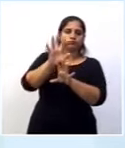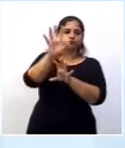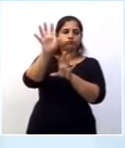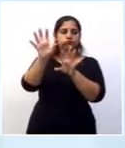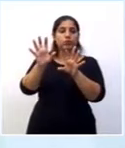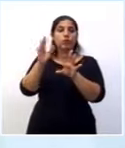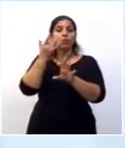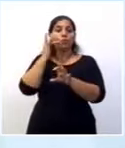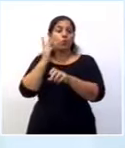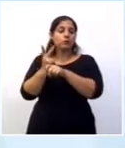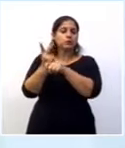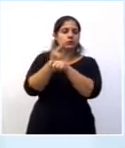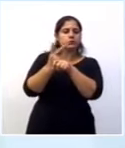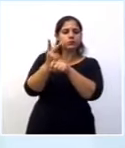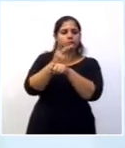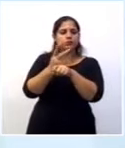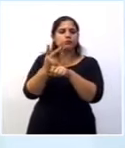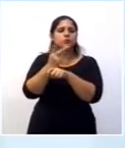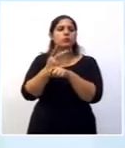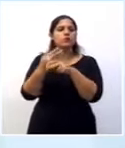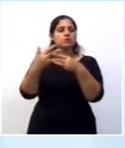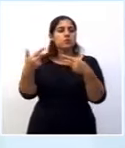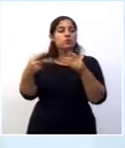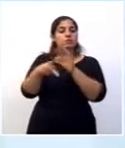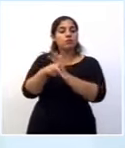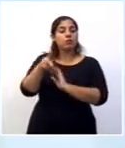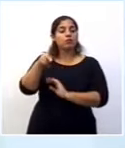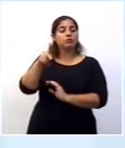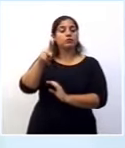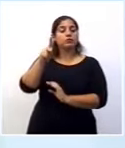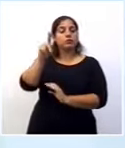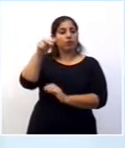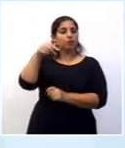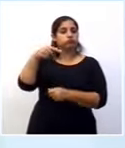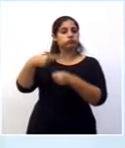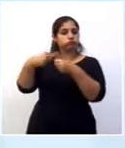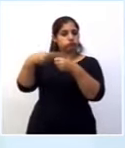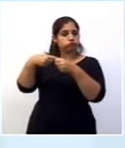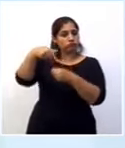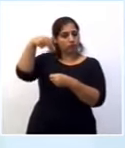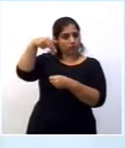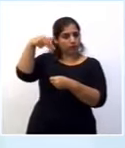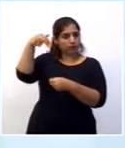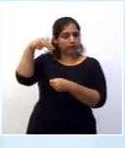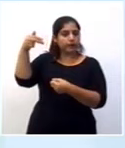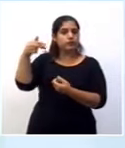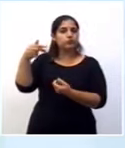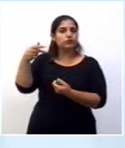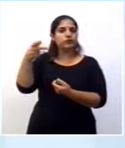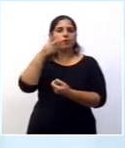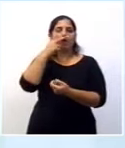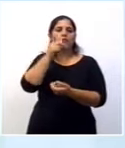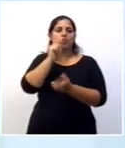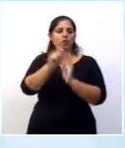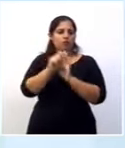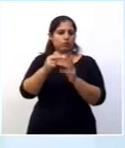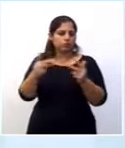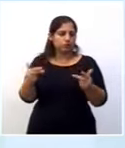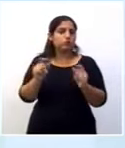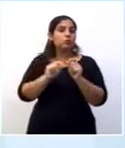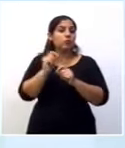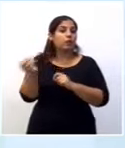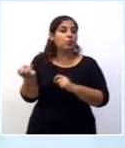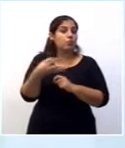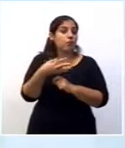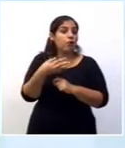busca pelo ouro, drogas do sertão, que nós falamos na aula passada, né? Que também são chamadas aí de